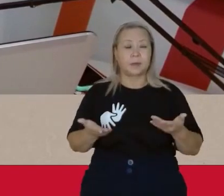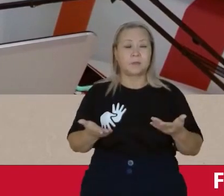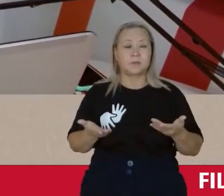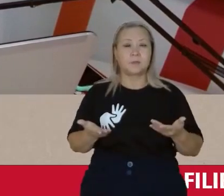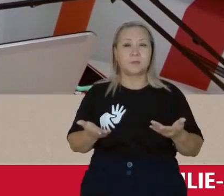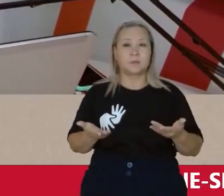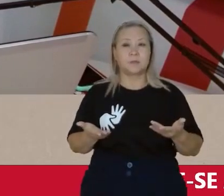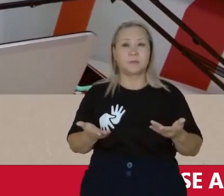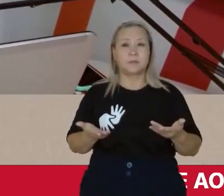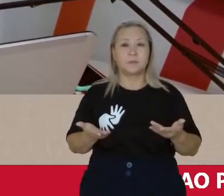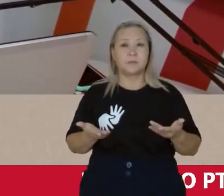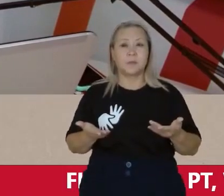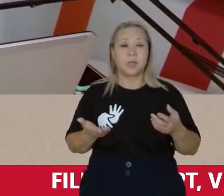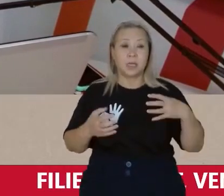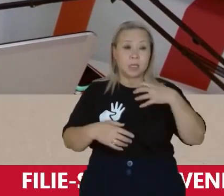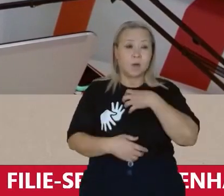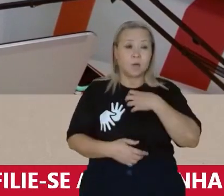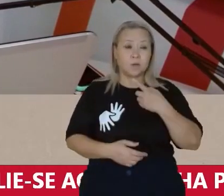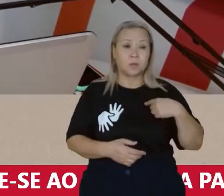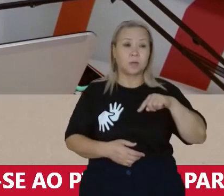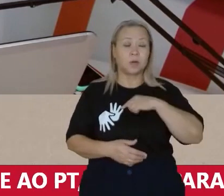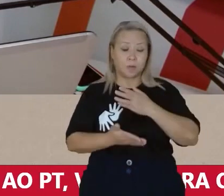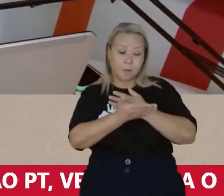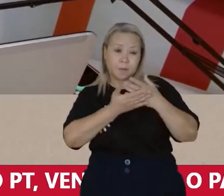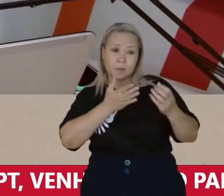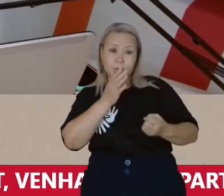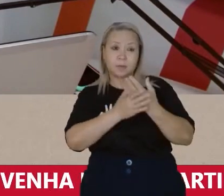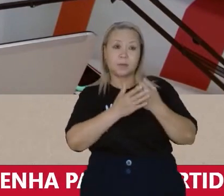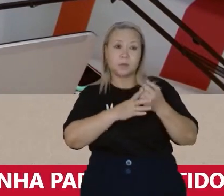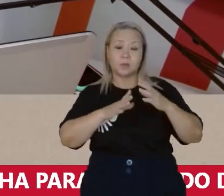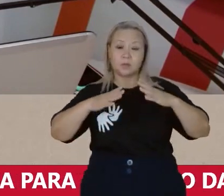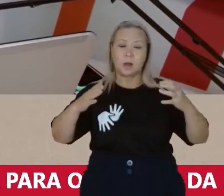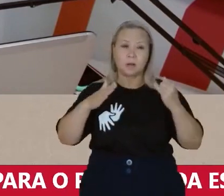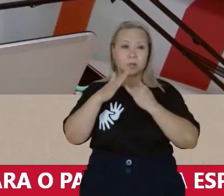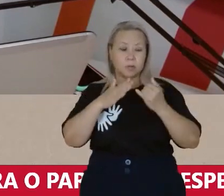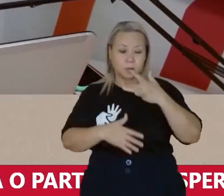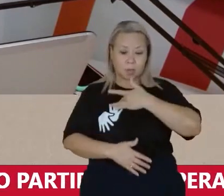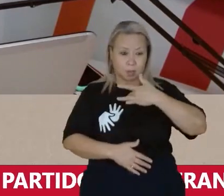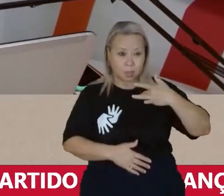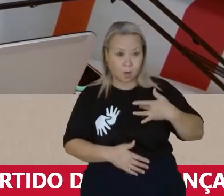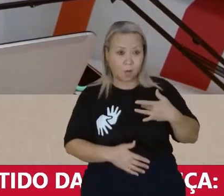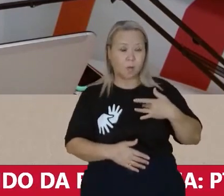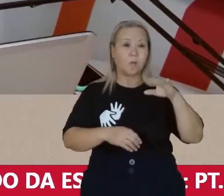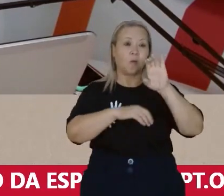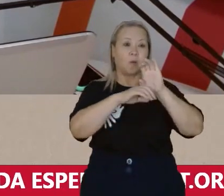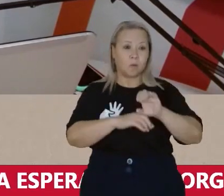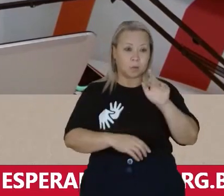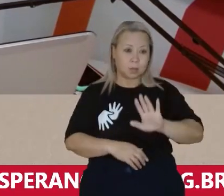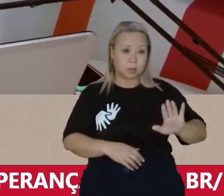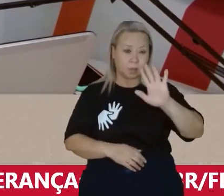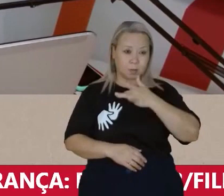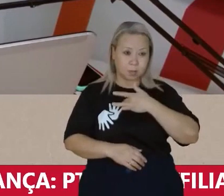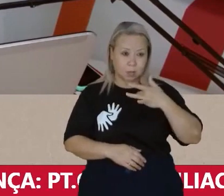pandemia, né? Da mesma forma, nós tivemos iniciativas das grandes redes nacionais de saúde, do Conselho Nacional de Saúde, de